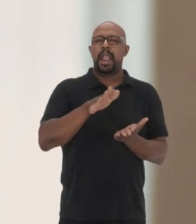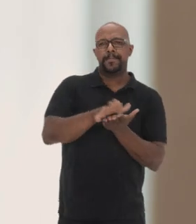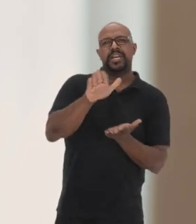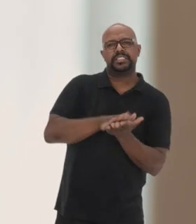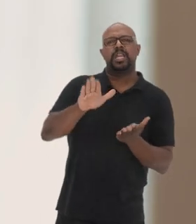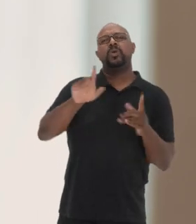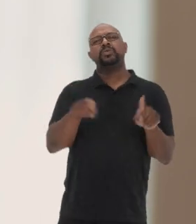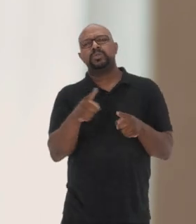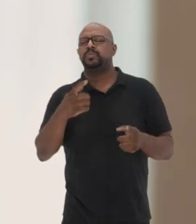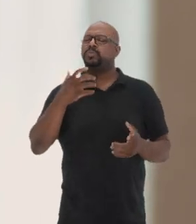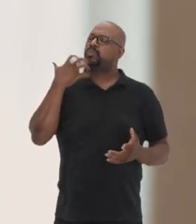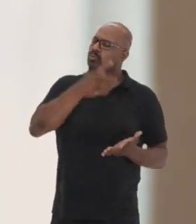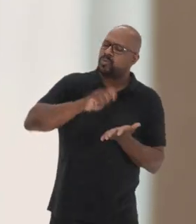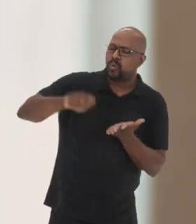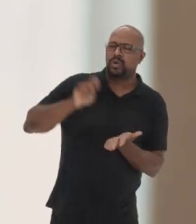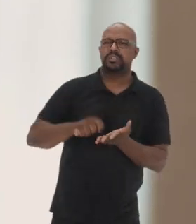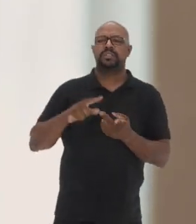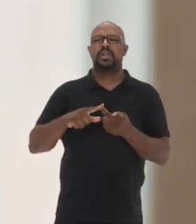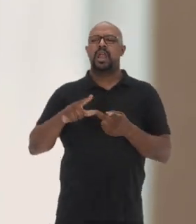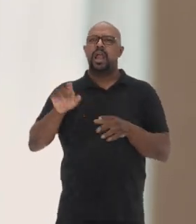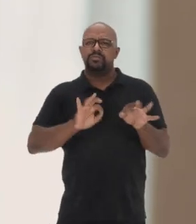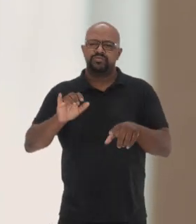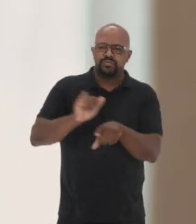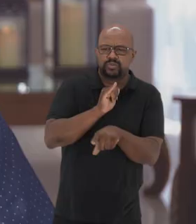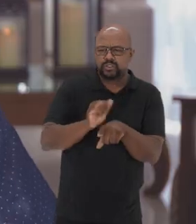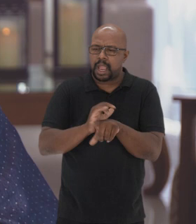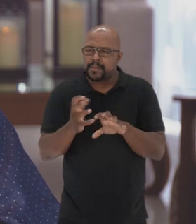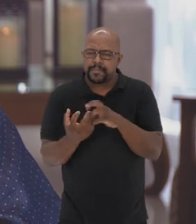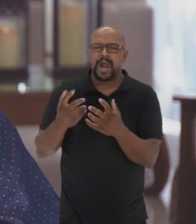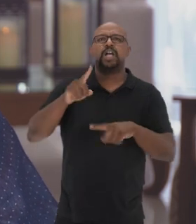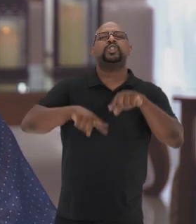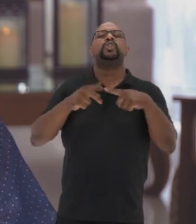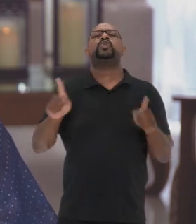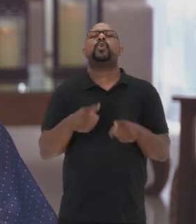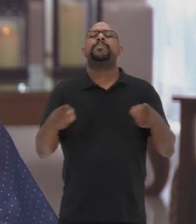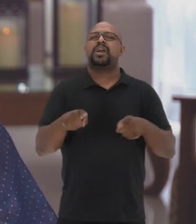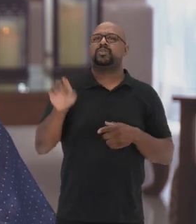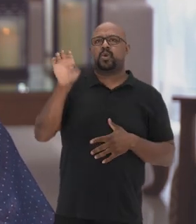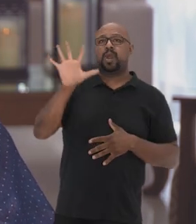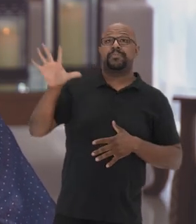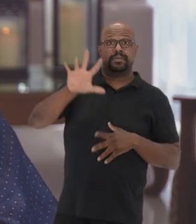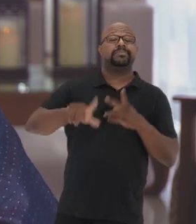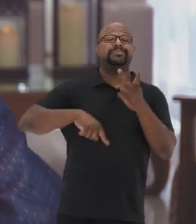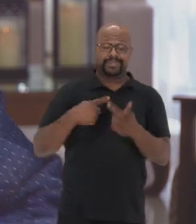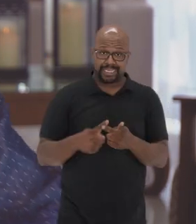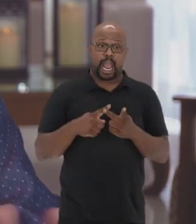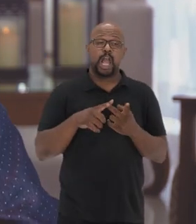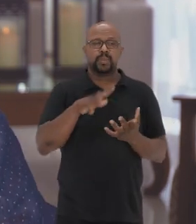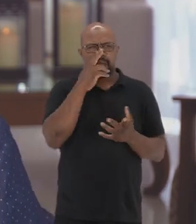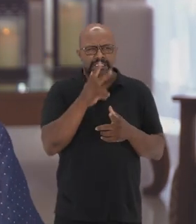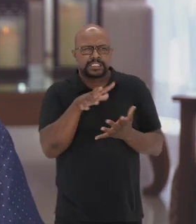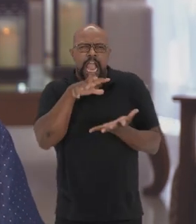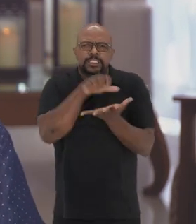obras não se permitiam produção de instrumentos europeus sem falar da documentação da música indígena algo